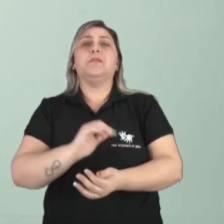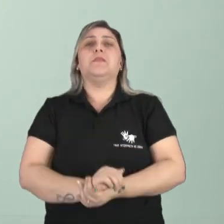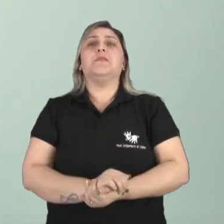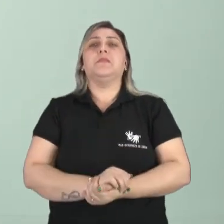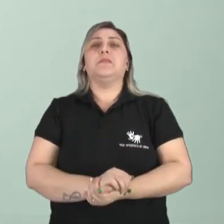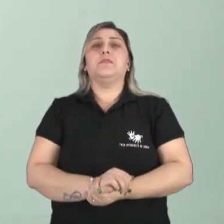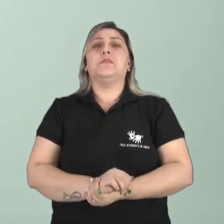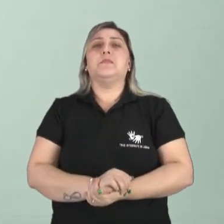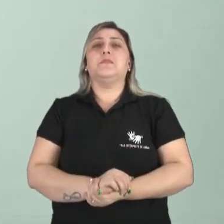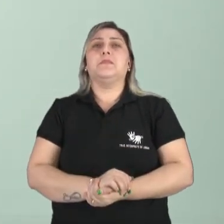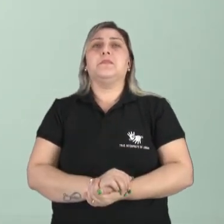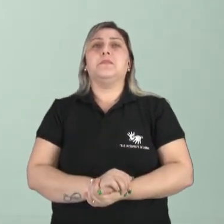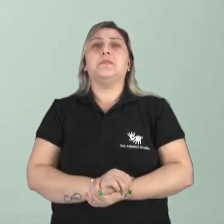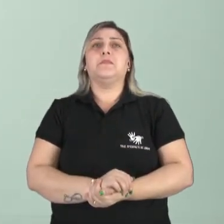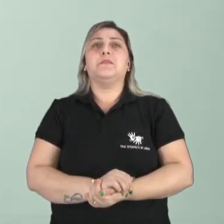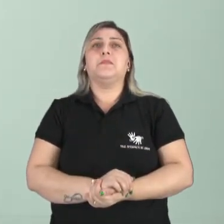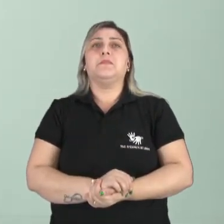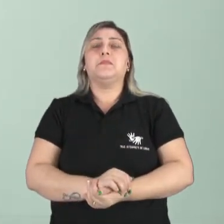tá?